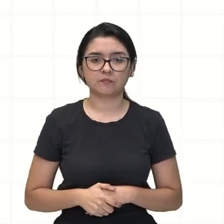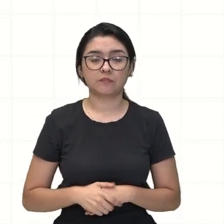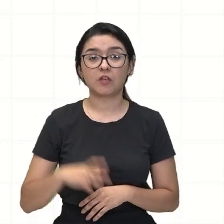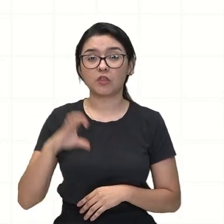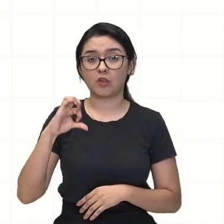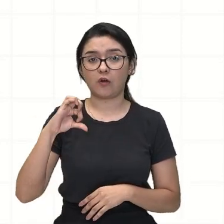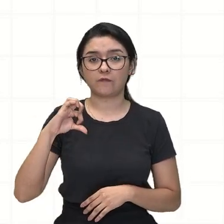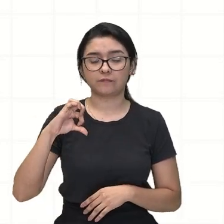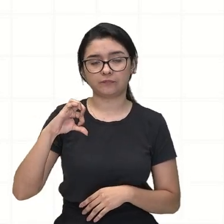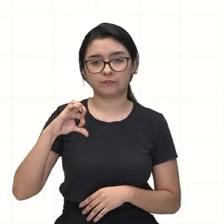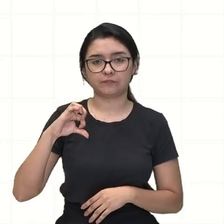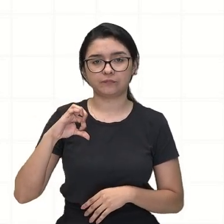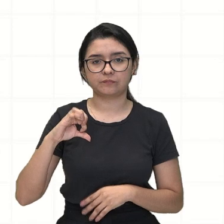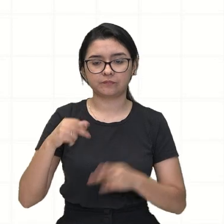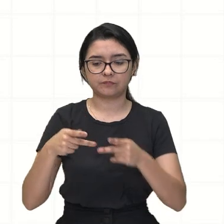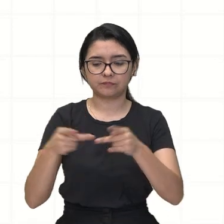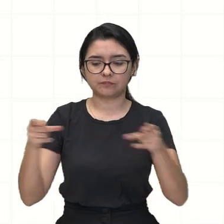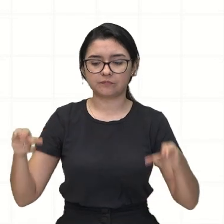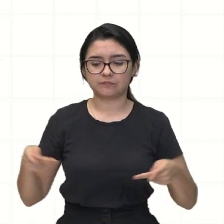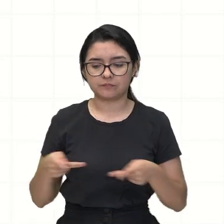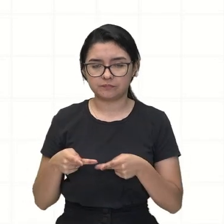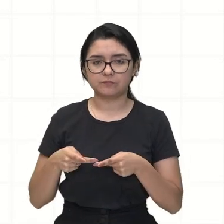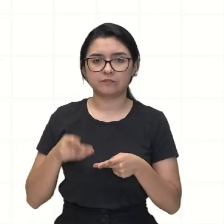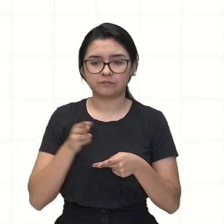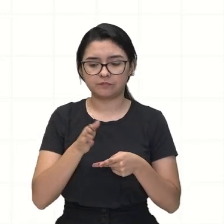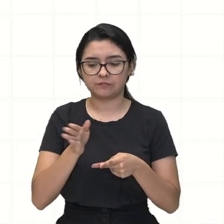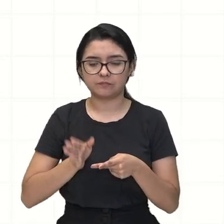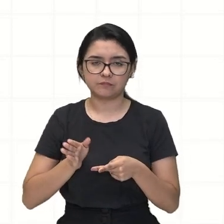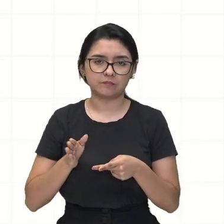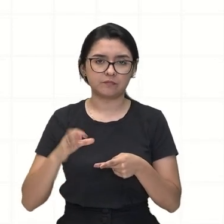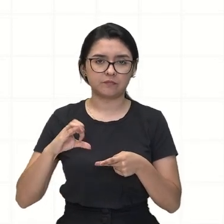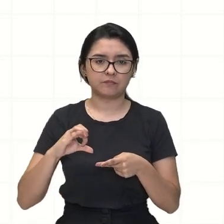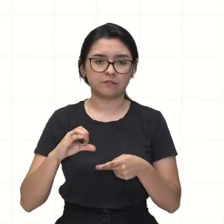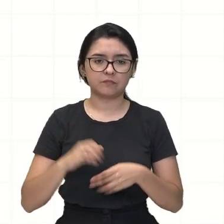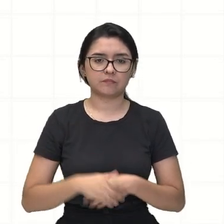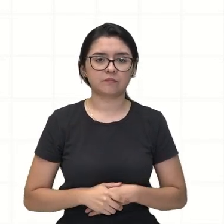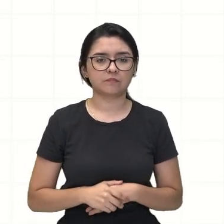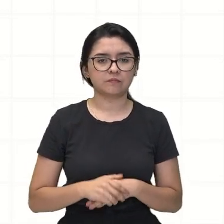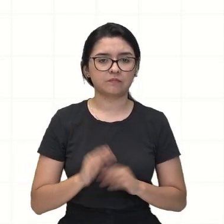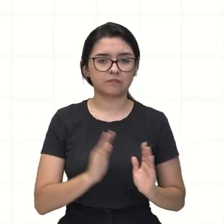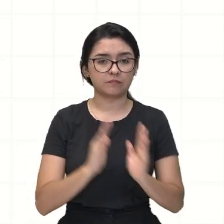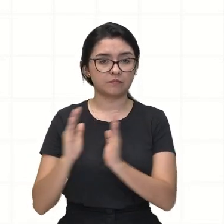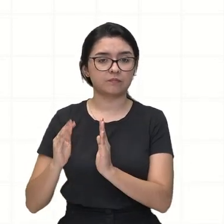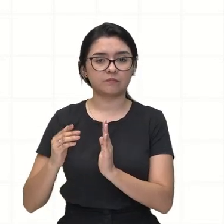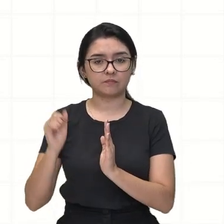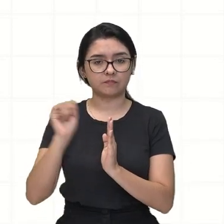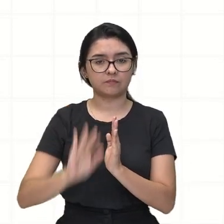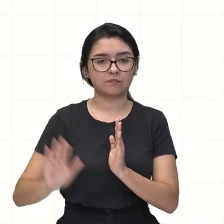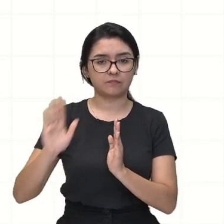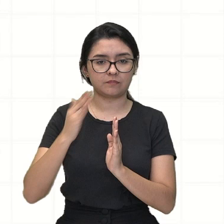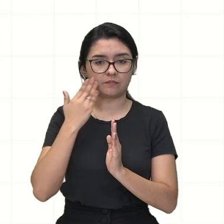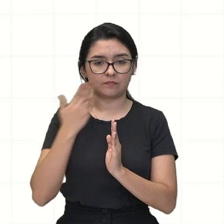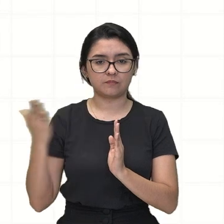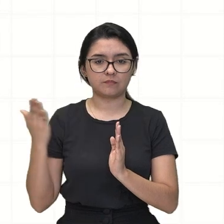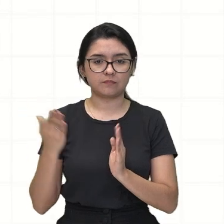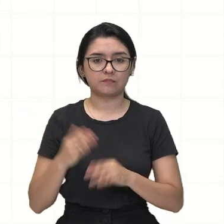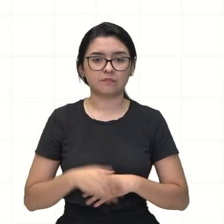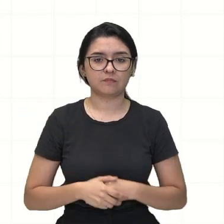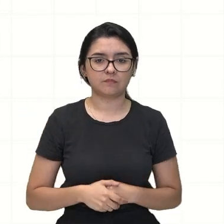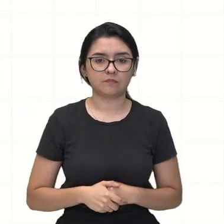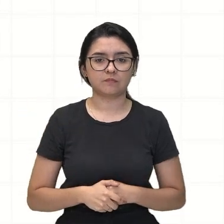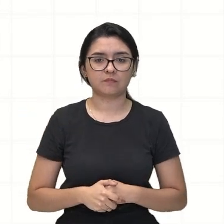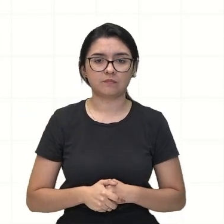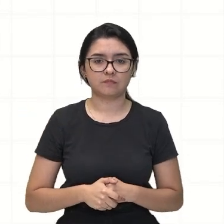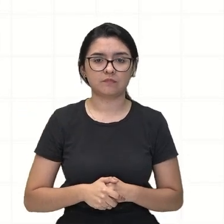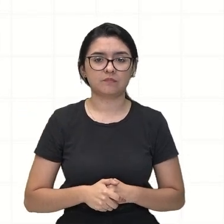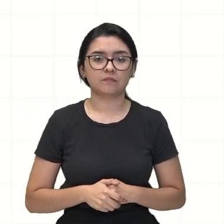9. 9 fatias. Quer dizer que ele pediu, ó, olha aqui para outra imagem, 6 fatias, ó, e pediu